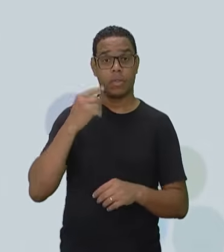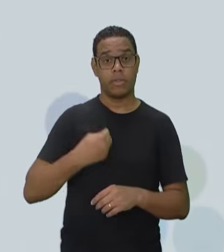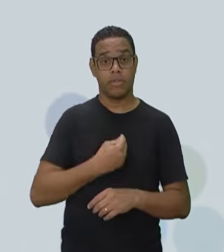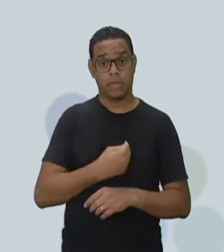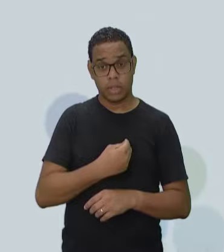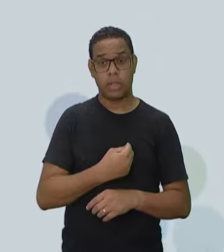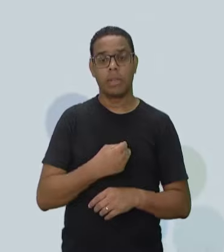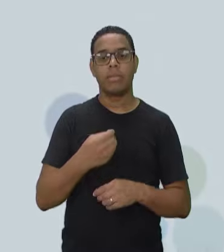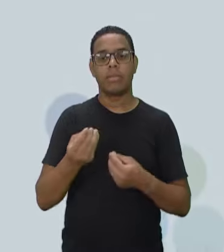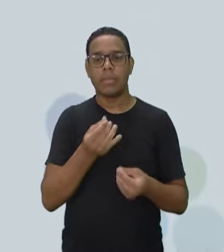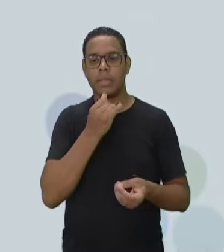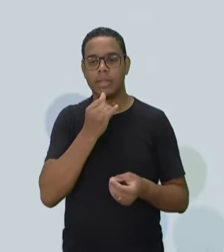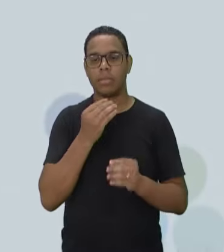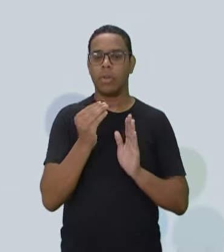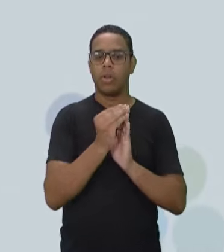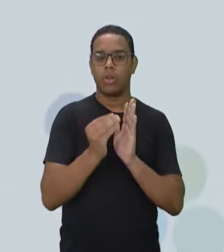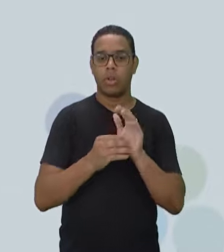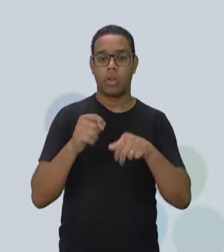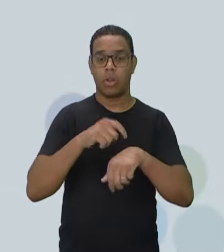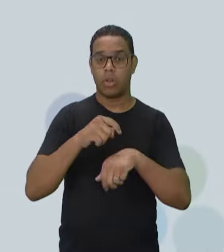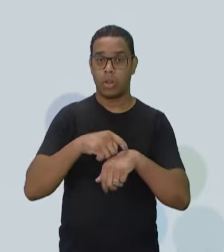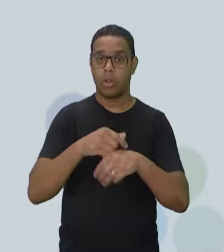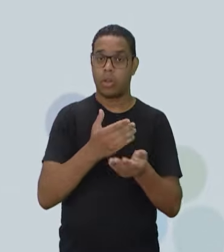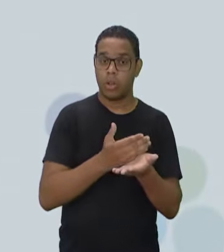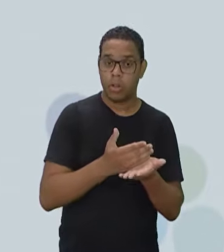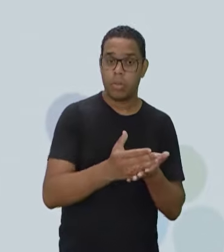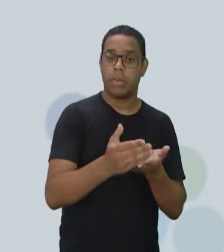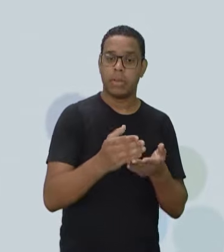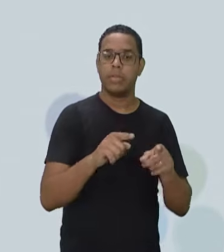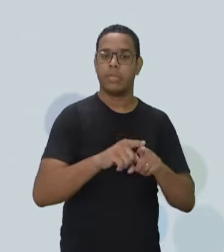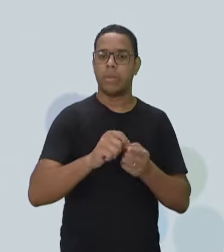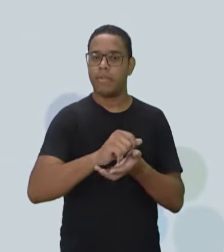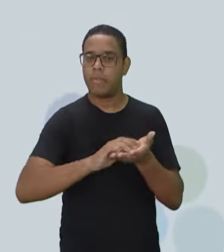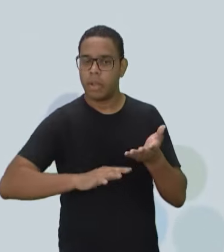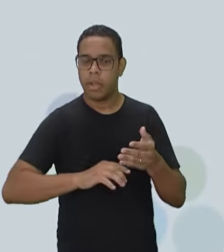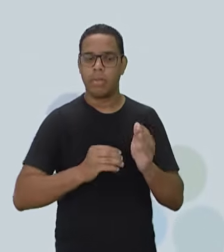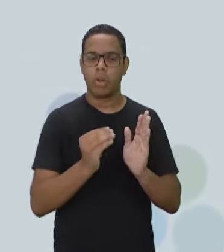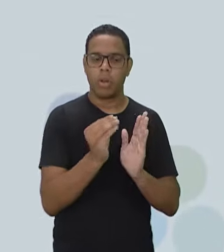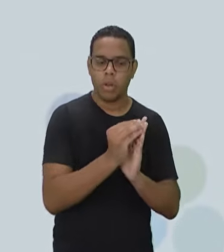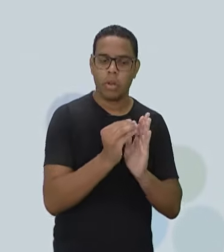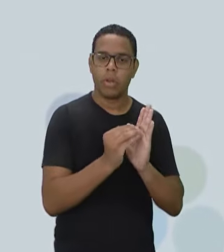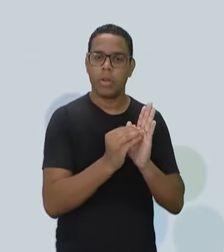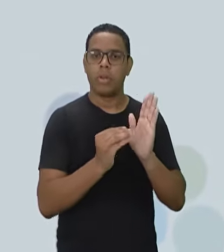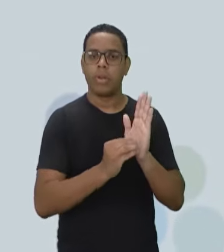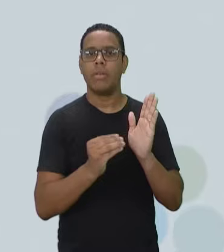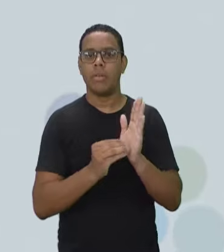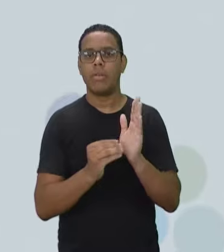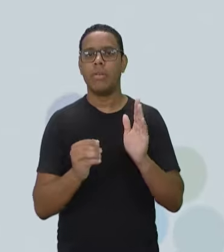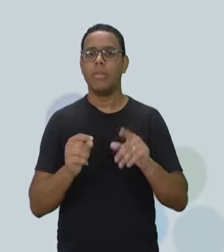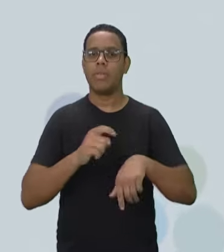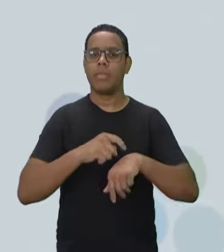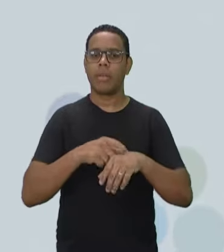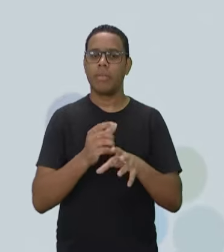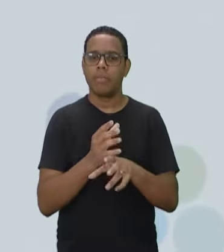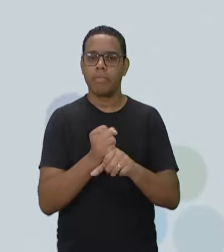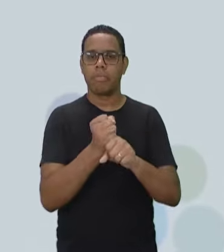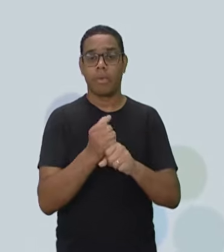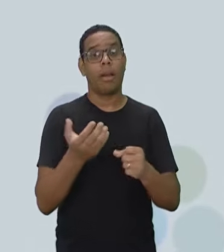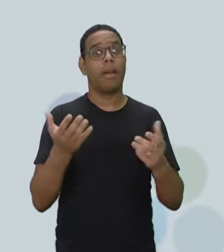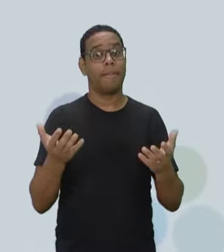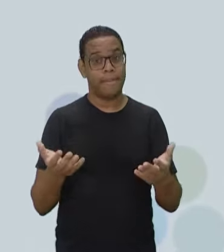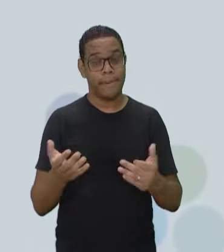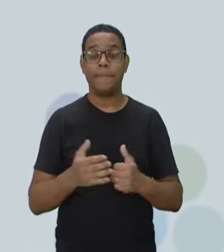cotidiano, como informar os horários de início e término de realização de uma tarefa e sua duração.